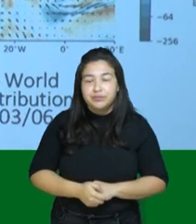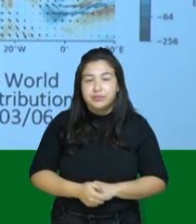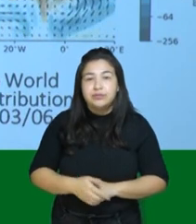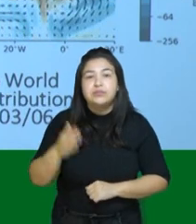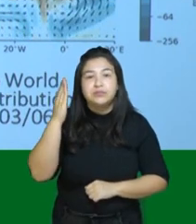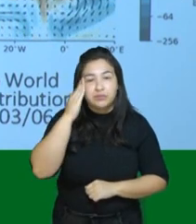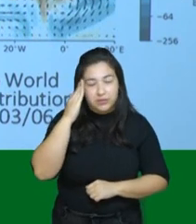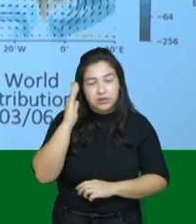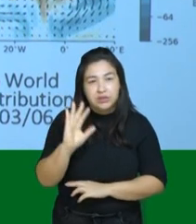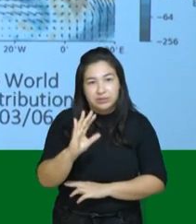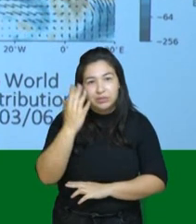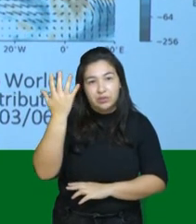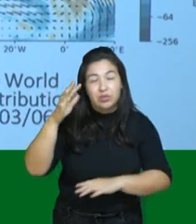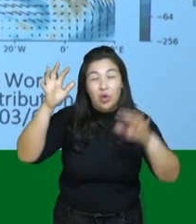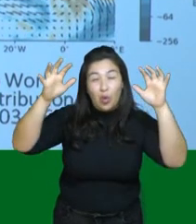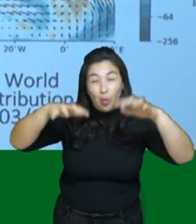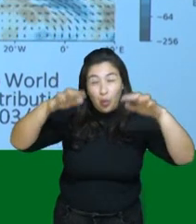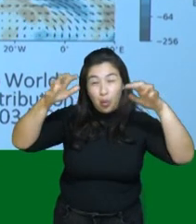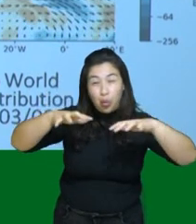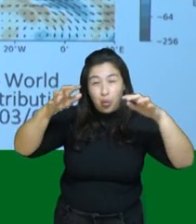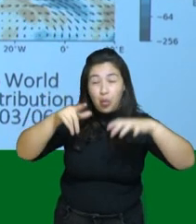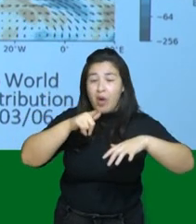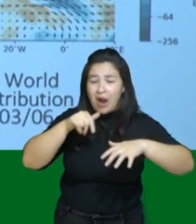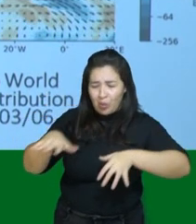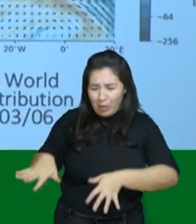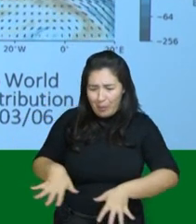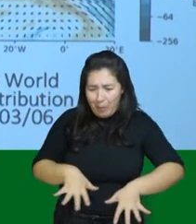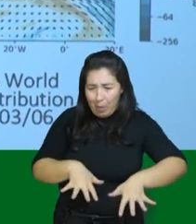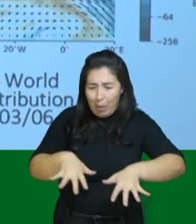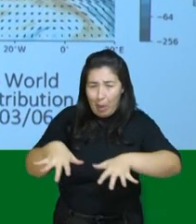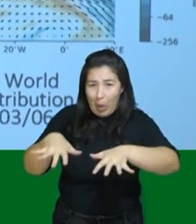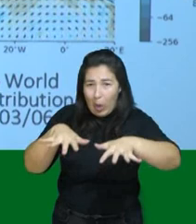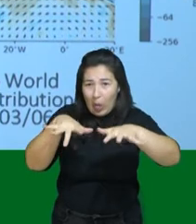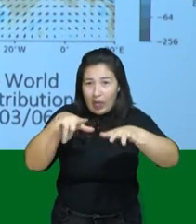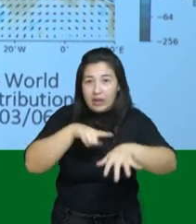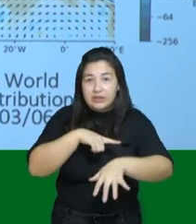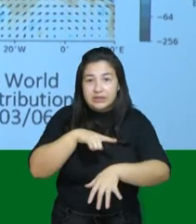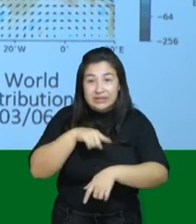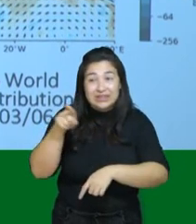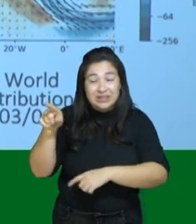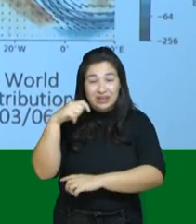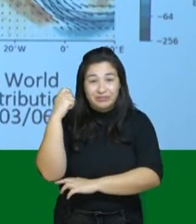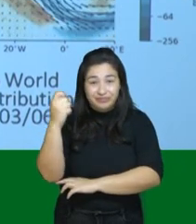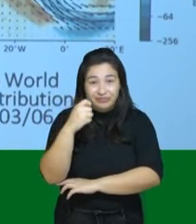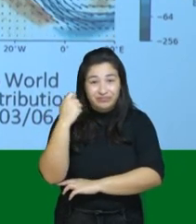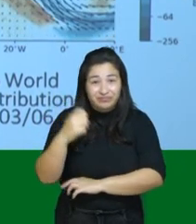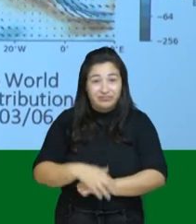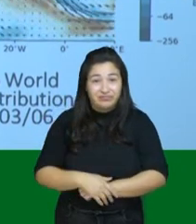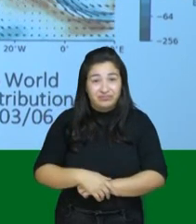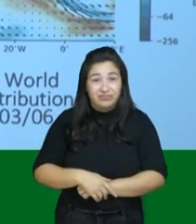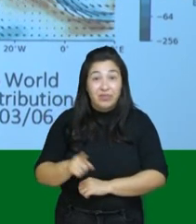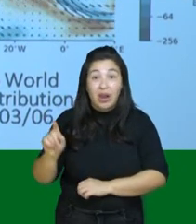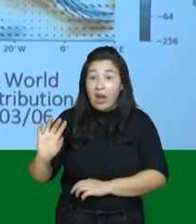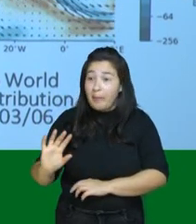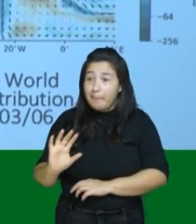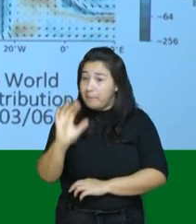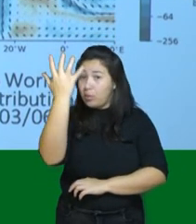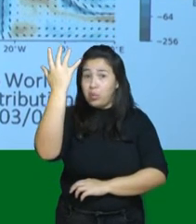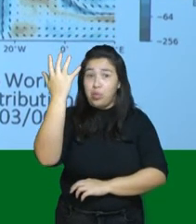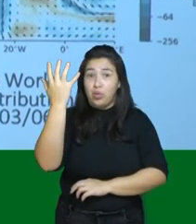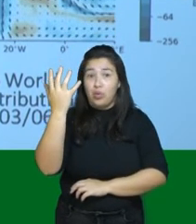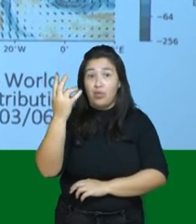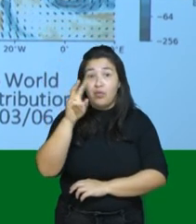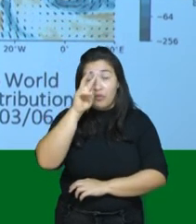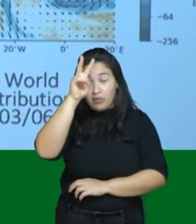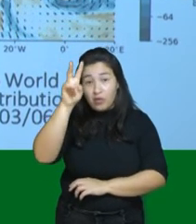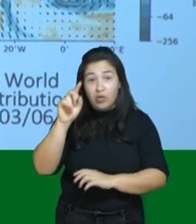a gente sabe muito bem o que é que aconteceu, né? Então, esse evento extremo, né, de chuva,